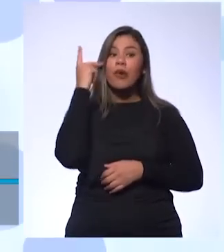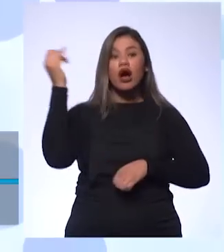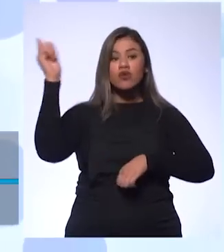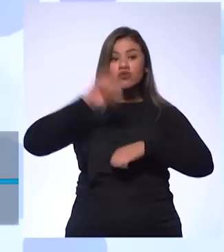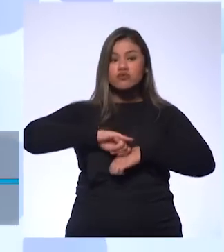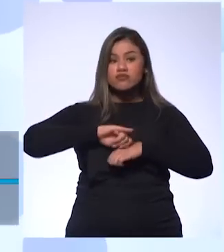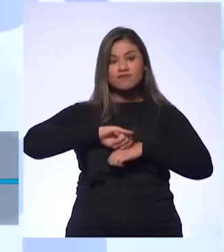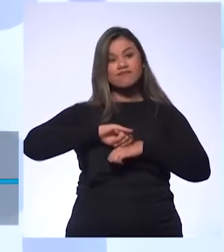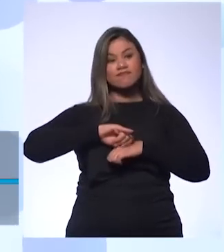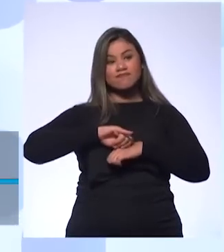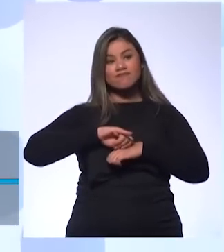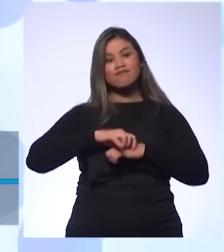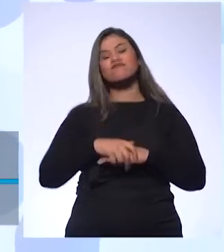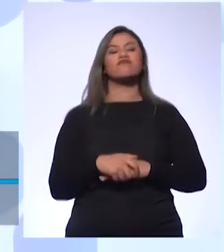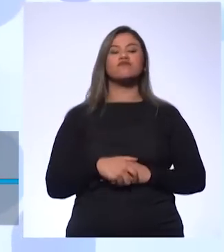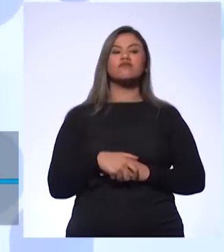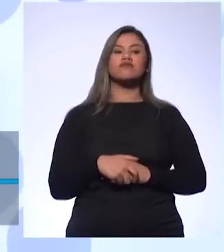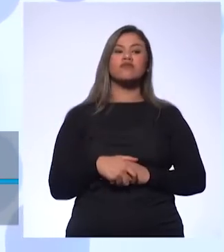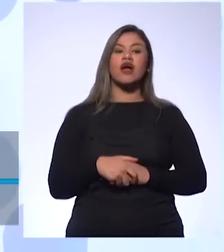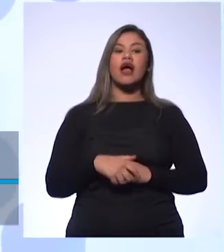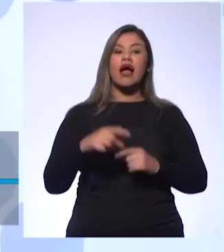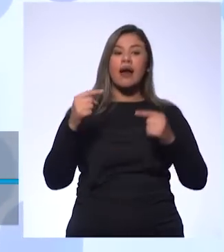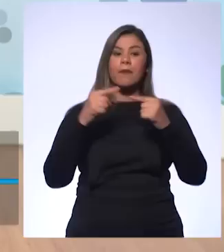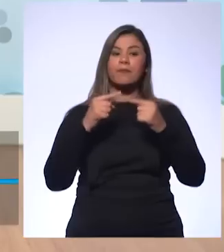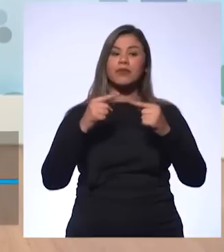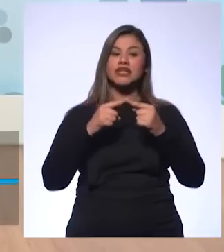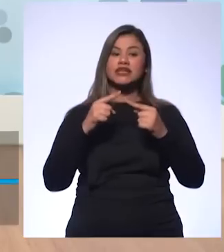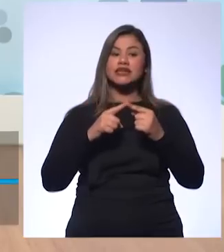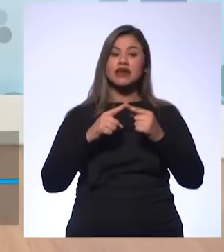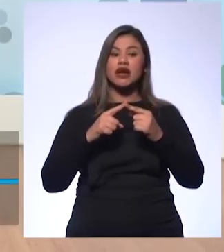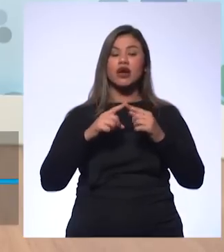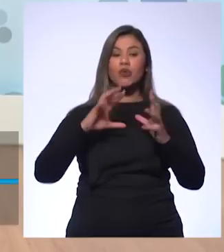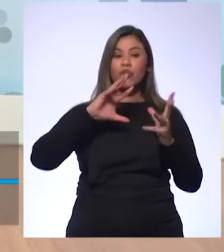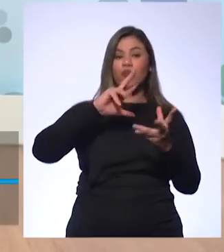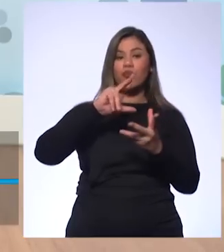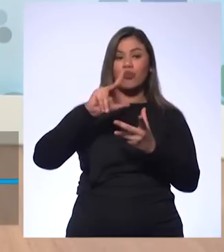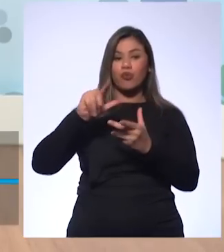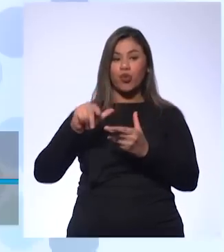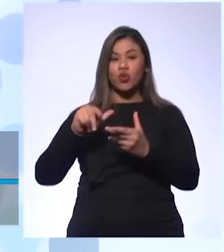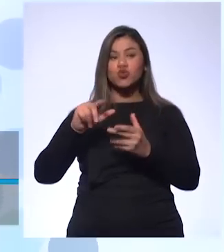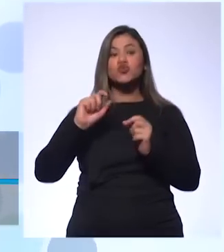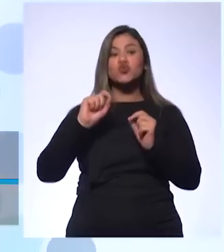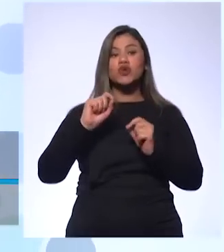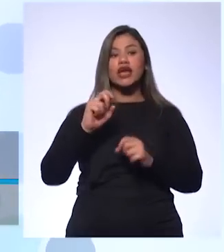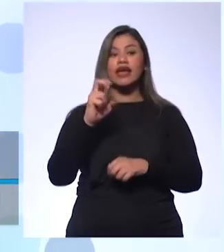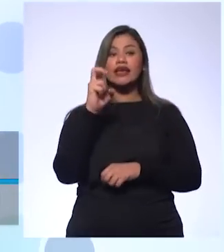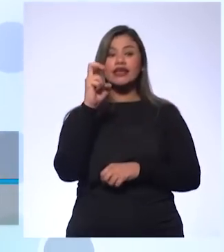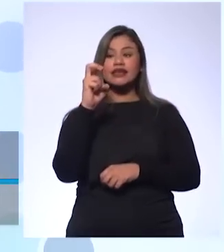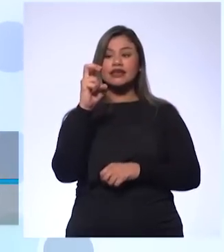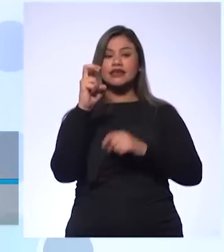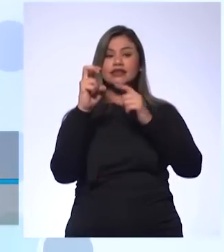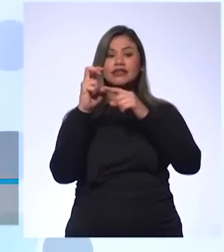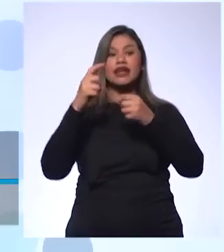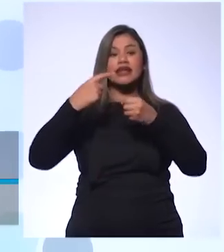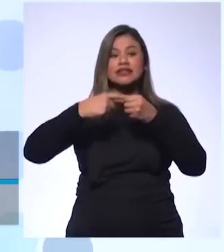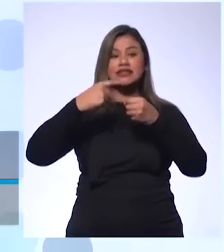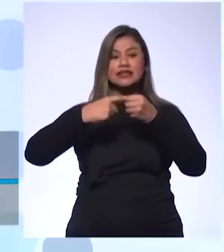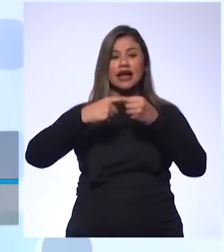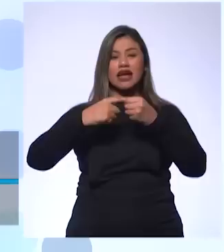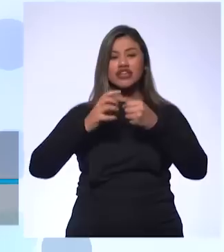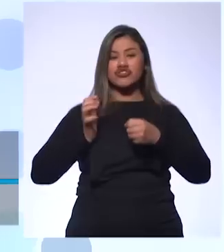destaque, estamos falando da quinta cidade mais rica do mundo, uma das 5 cidades mais ricas do mundo e a maior da América Latina em expoência